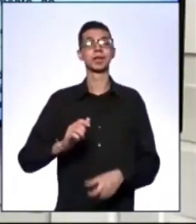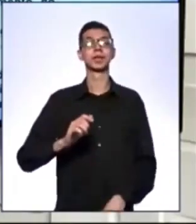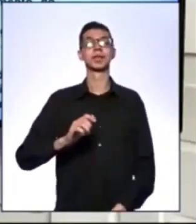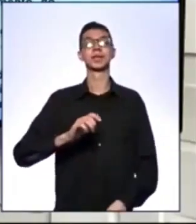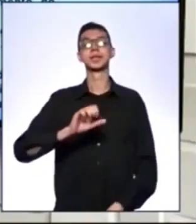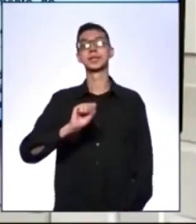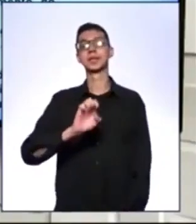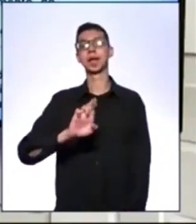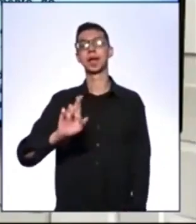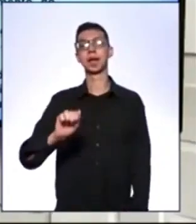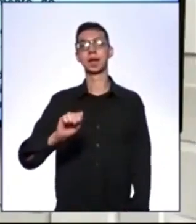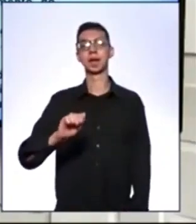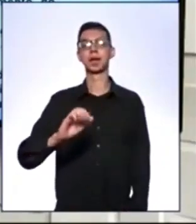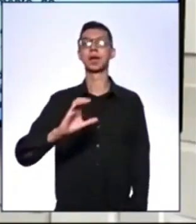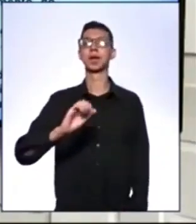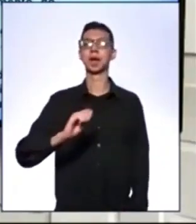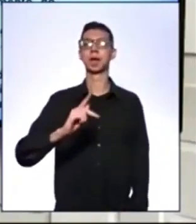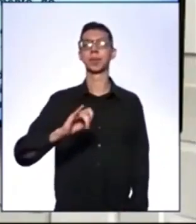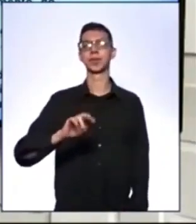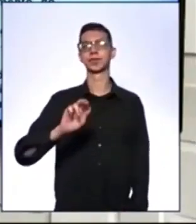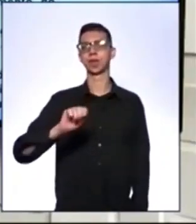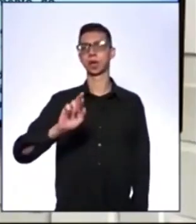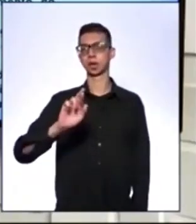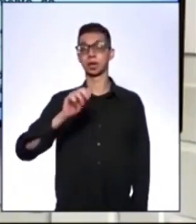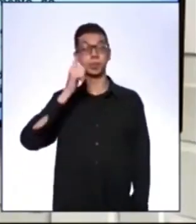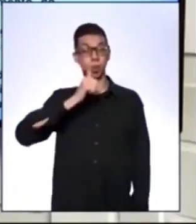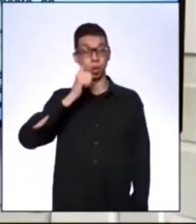da Nied Guidon, desde